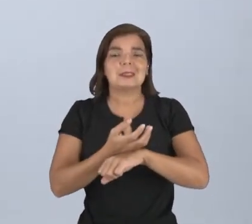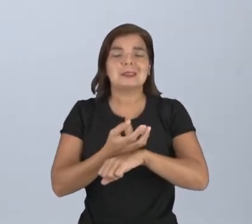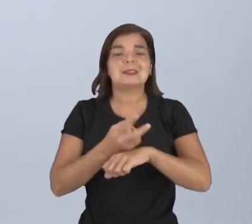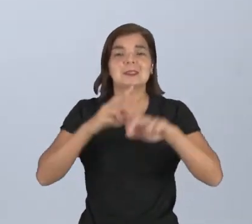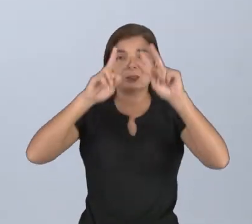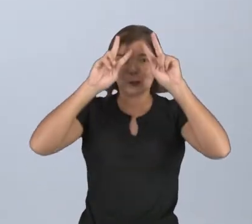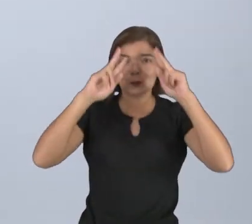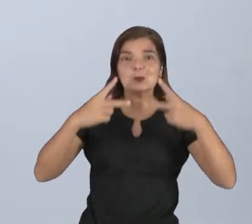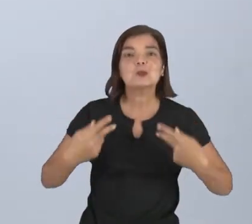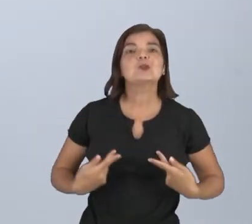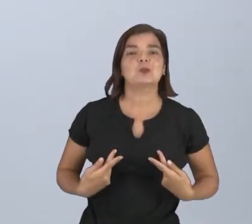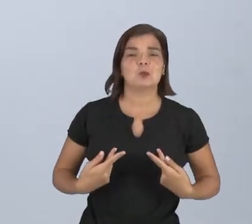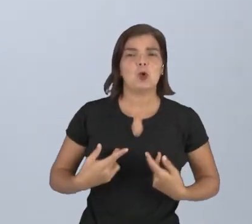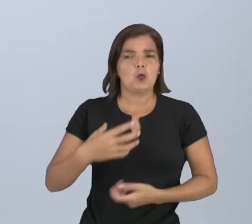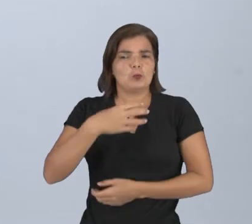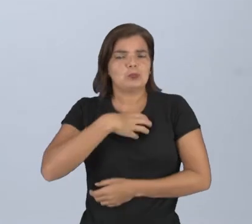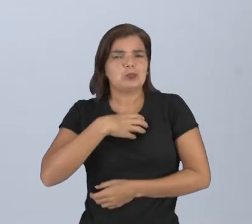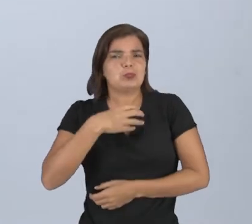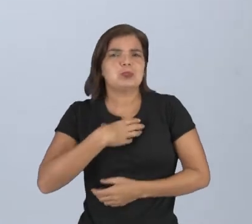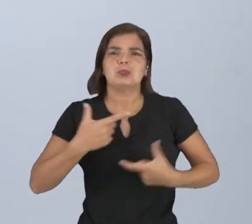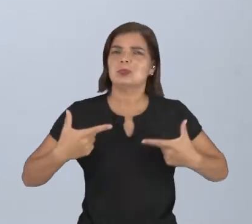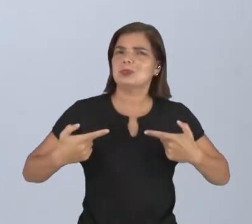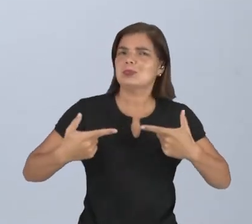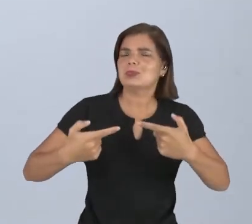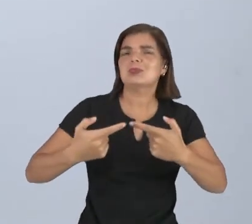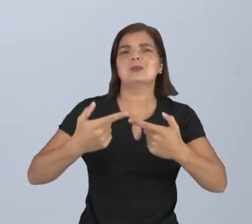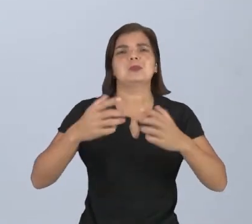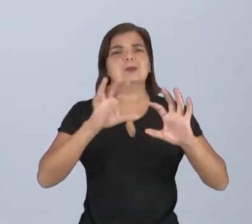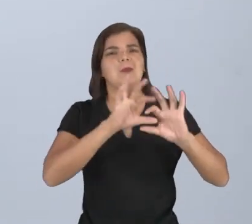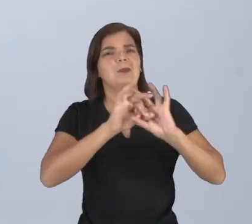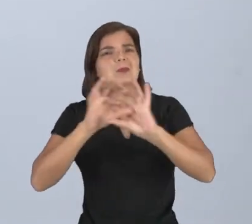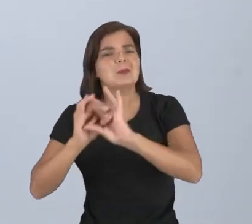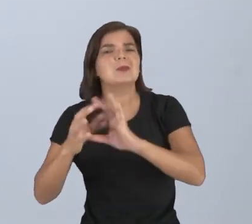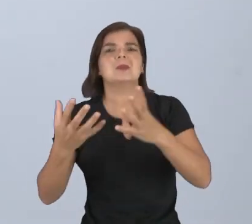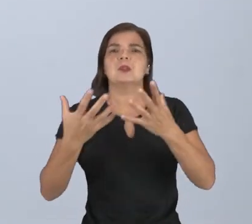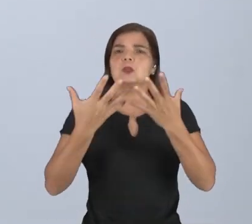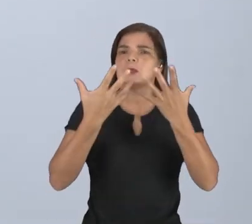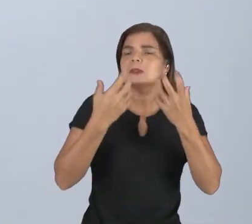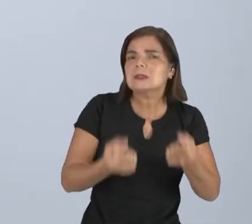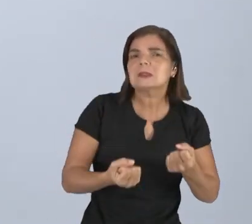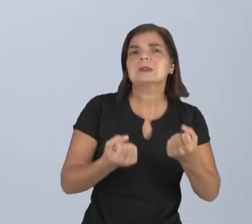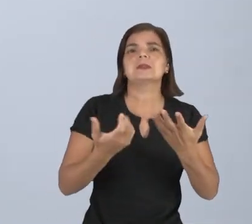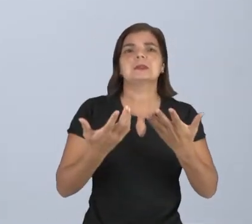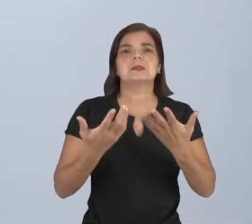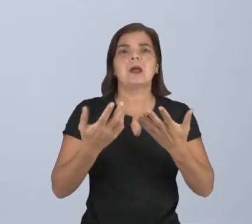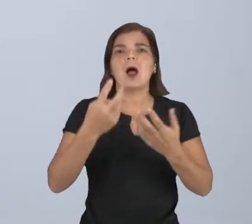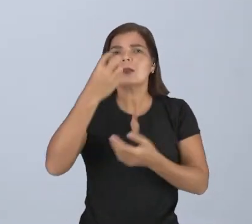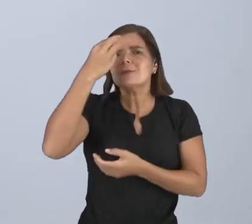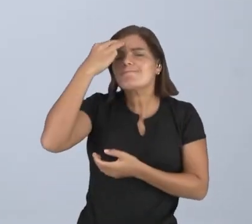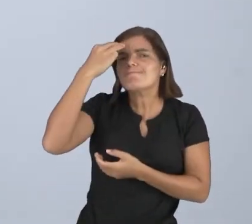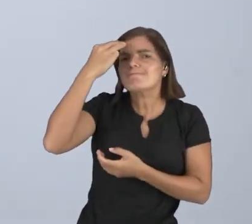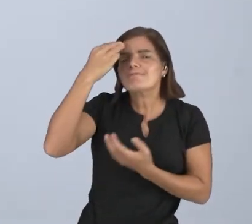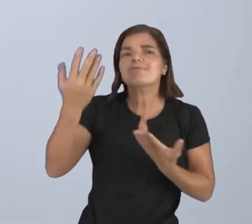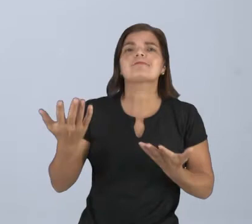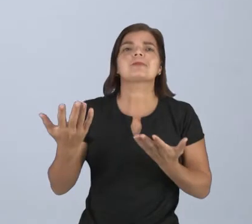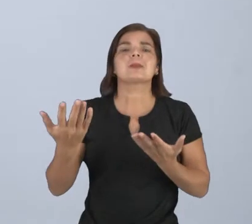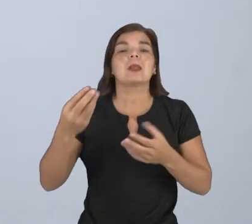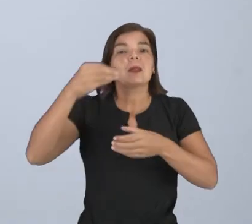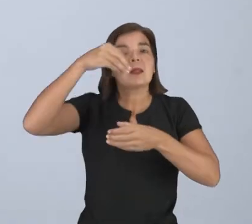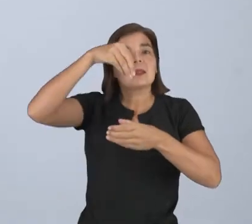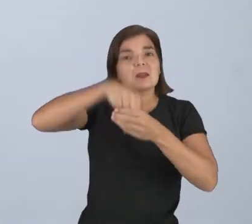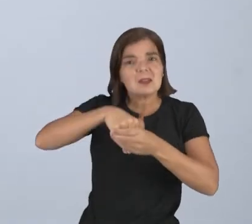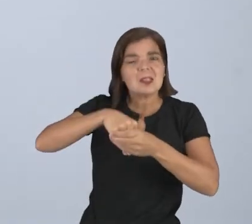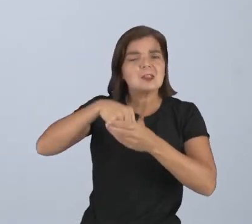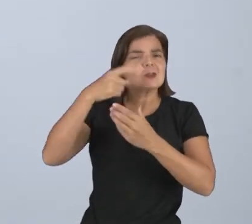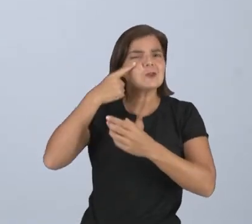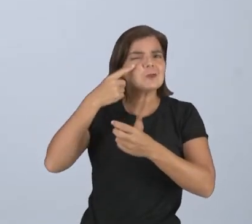Nós estudamos os atos humanos, as guerras, os contextos, né? Os acordos, as mentalidades, e dentro